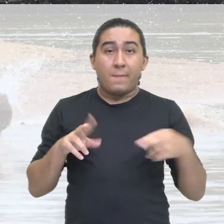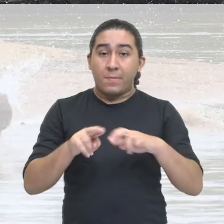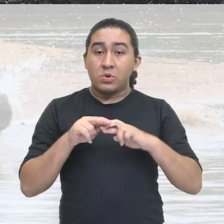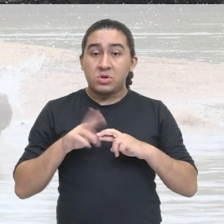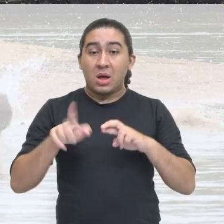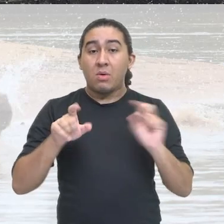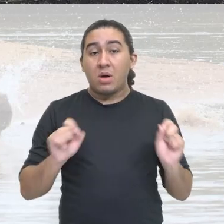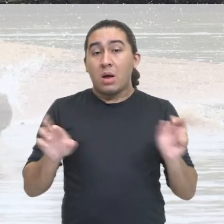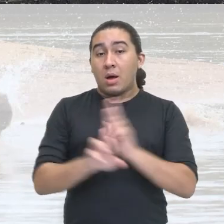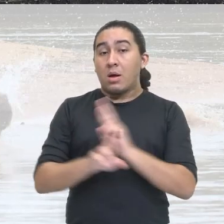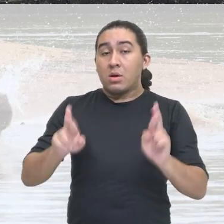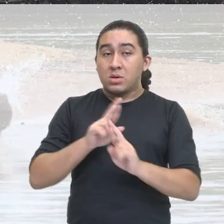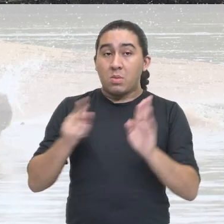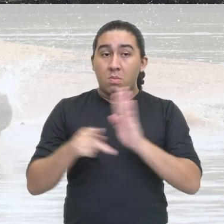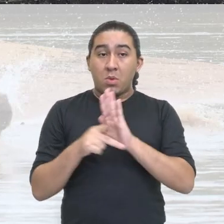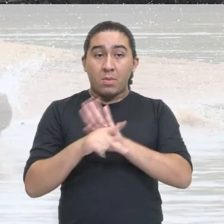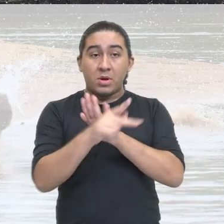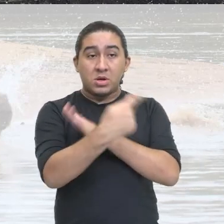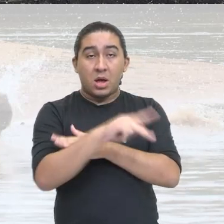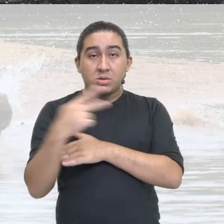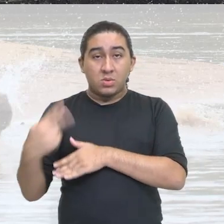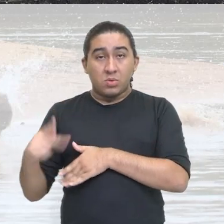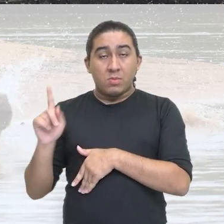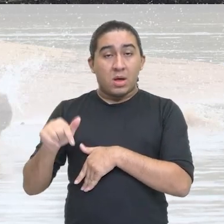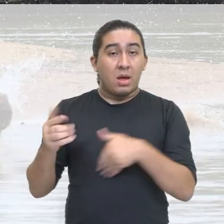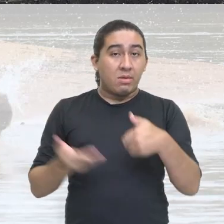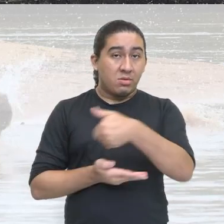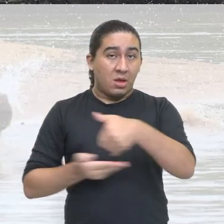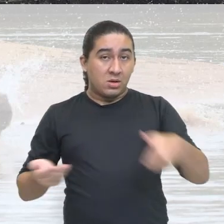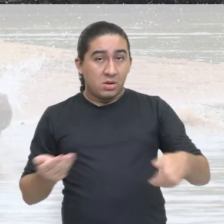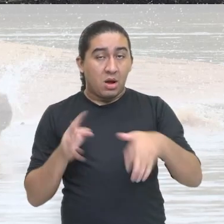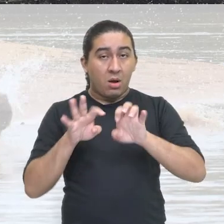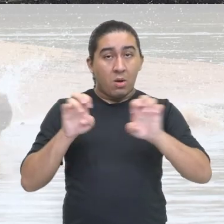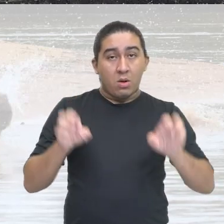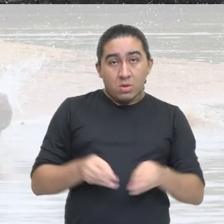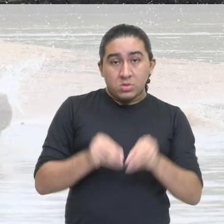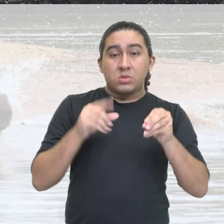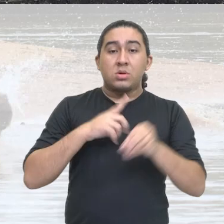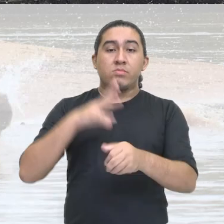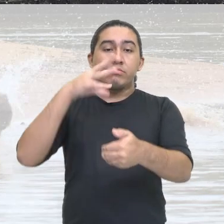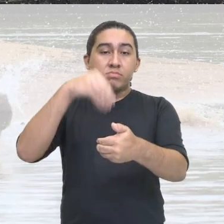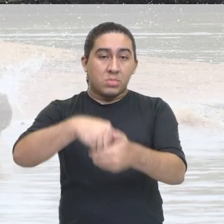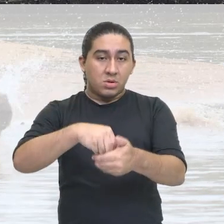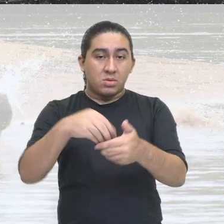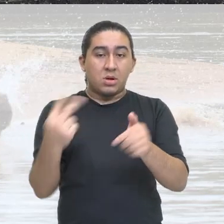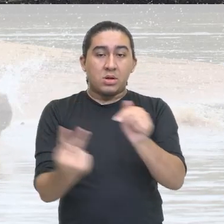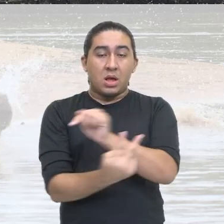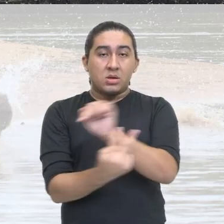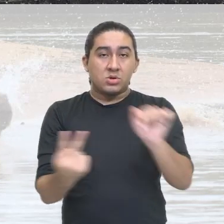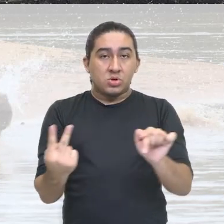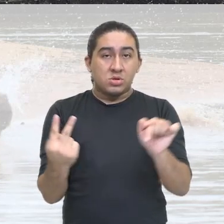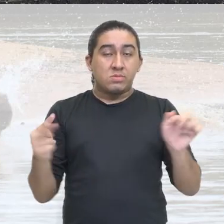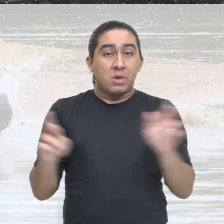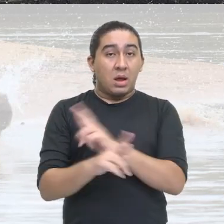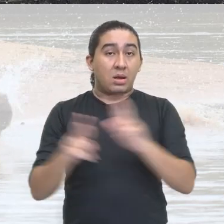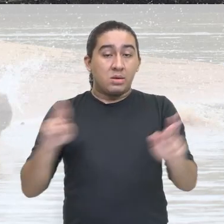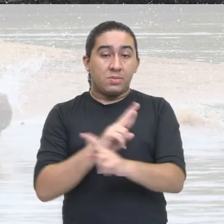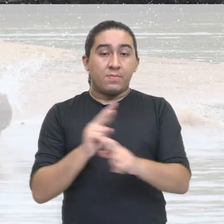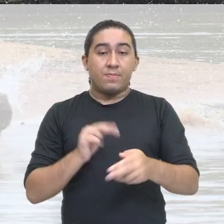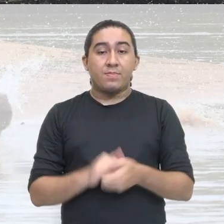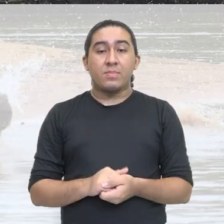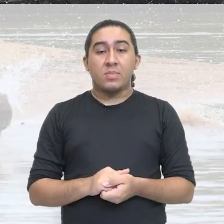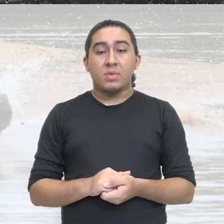tá as relações as interações ecológicas que há dentre estes indivíduos se